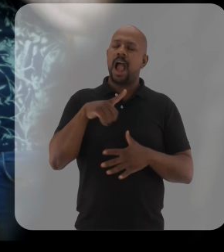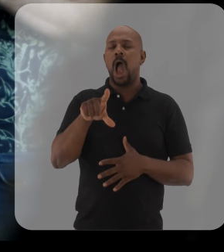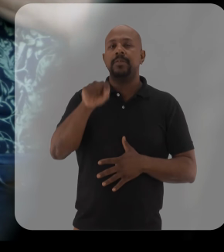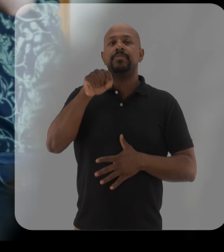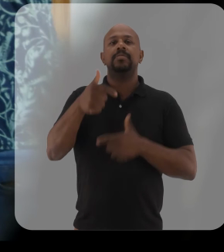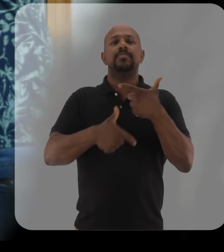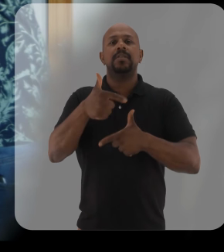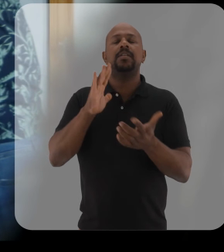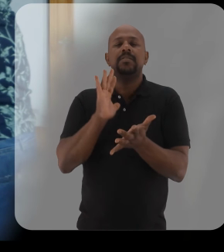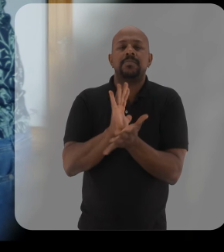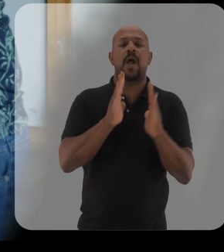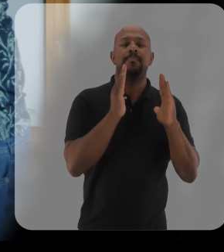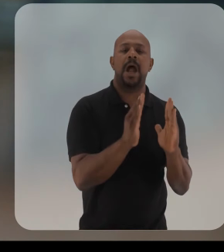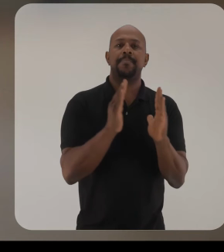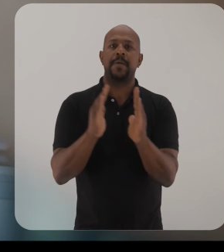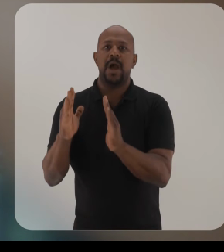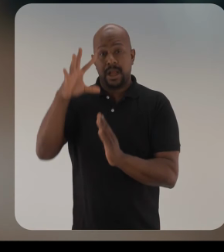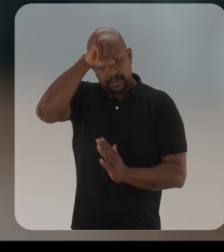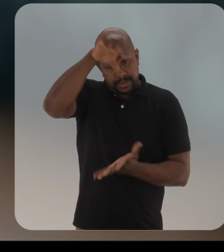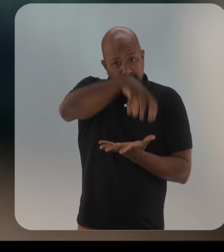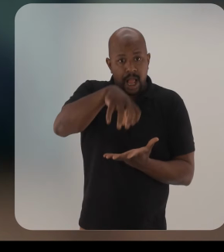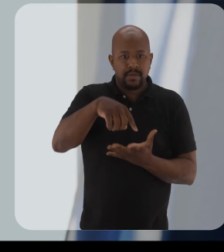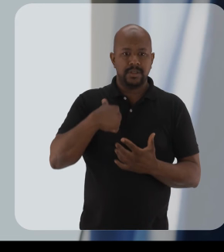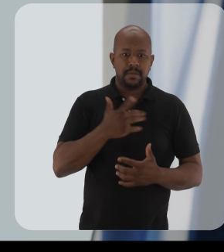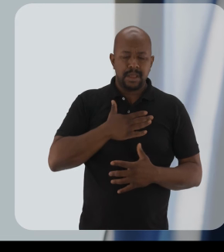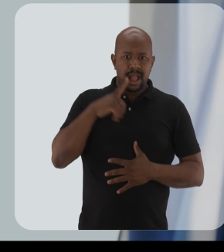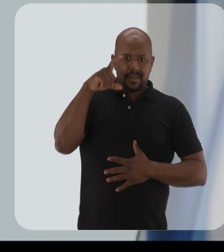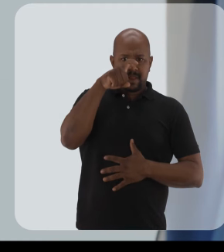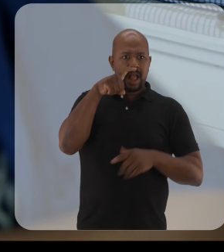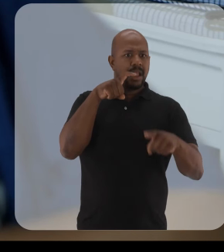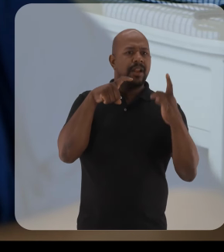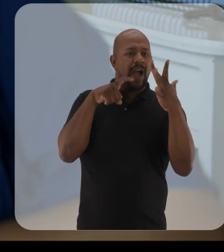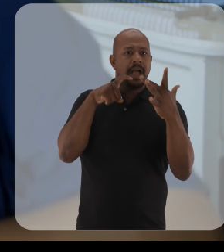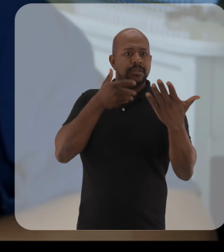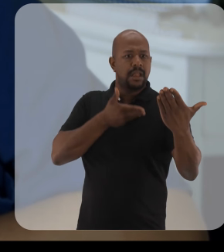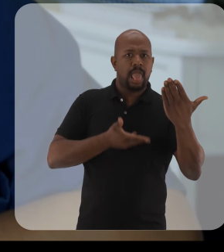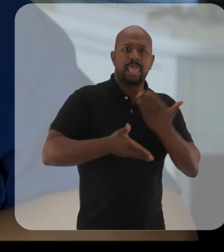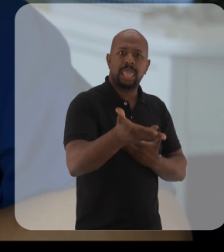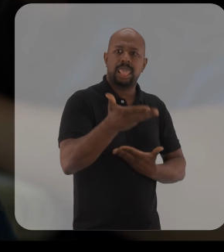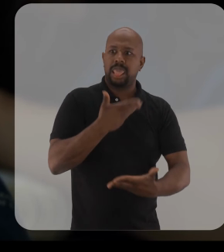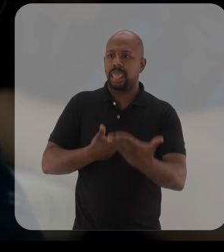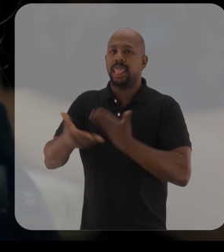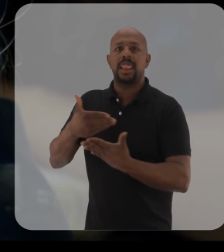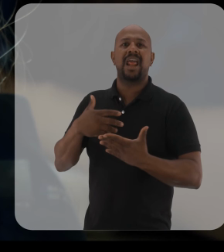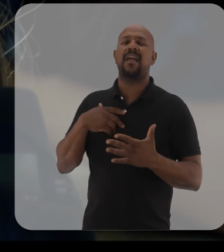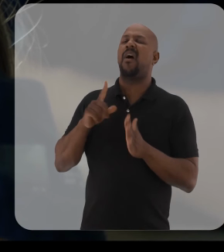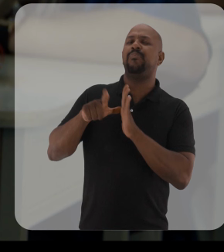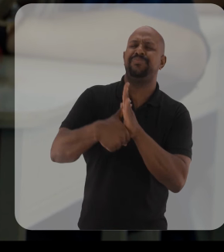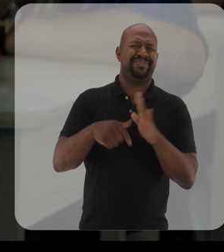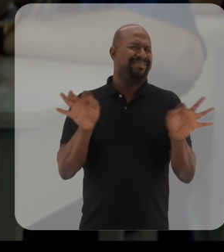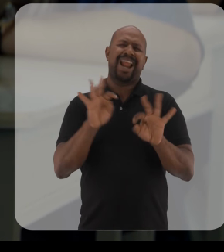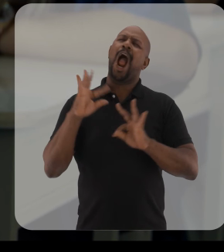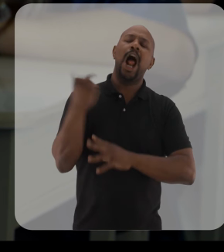eu optei por trabalhar com as estações de aprendizagem, onde a dificuldade de uns se tornava ao mesmo tempo aprendizado para os outros. Ninguém